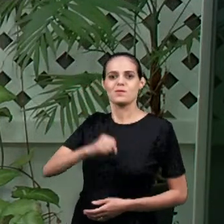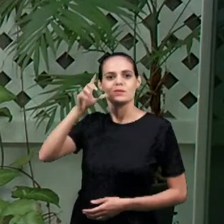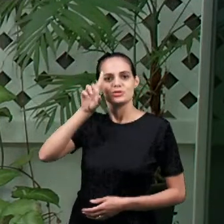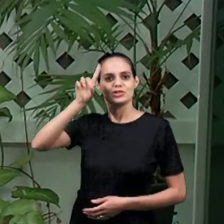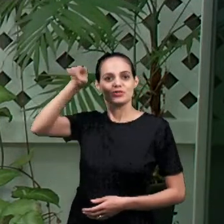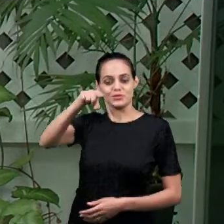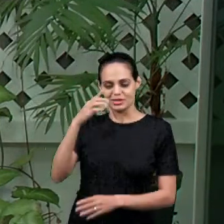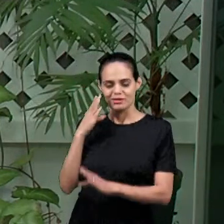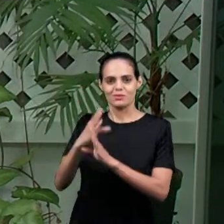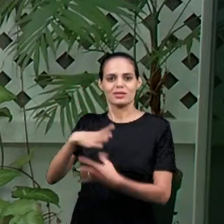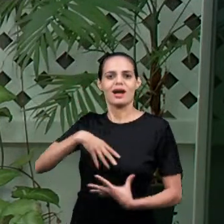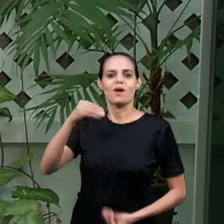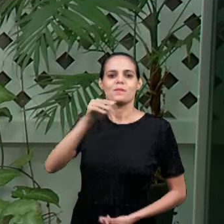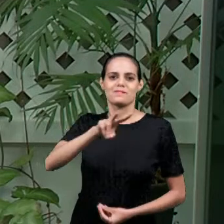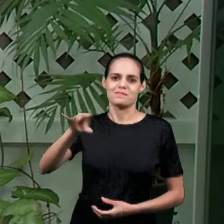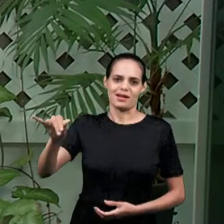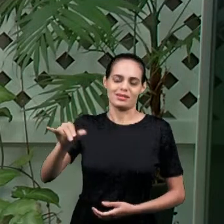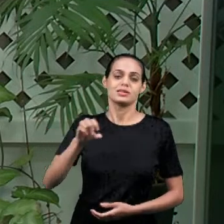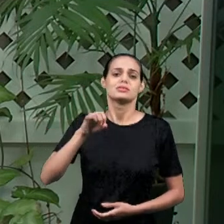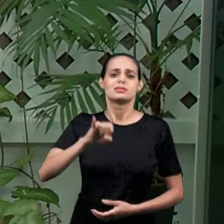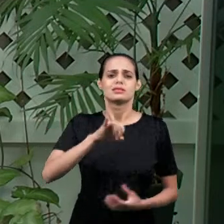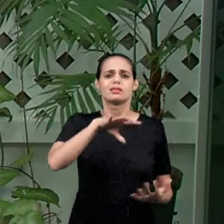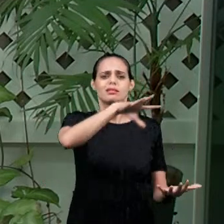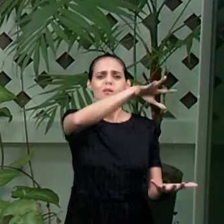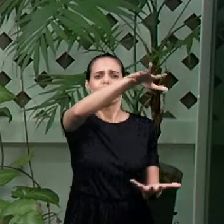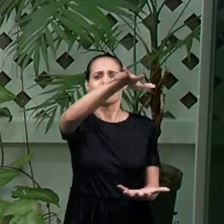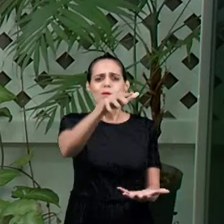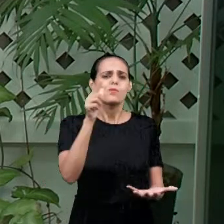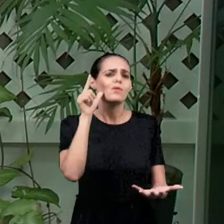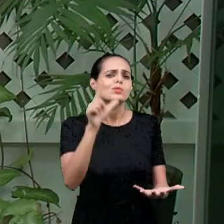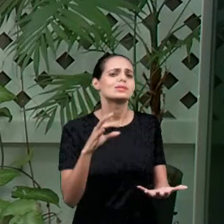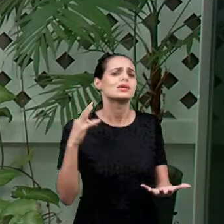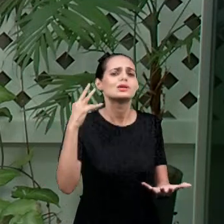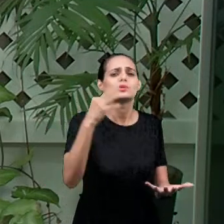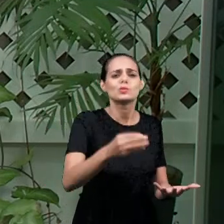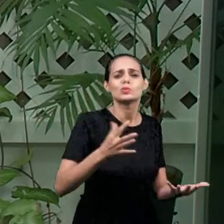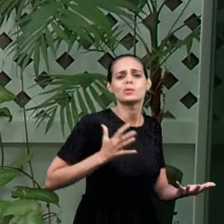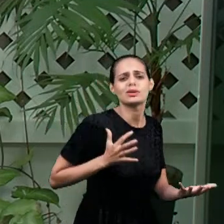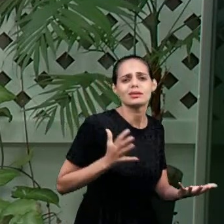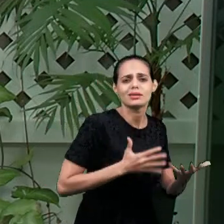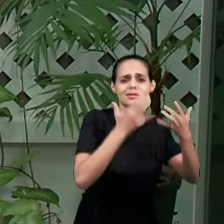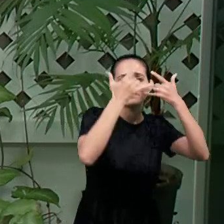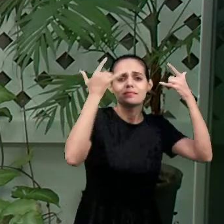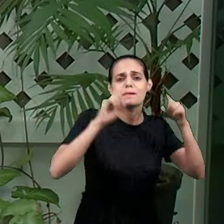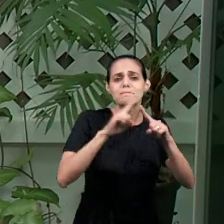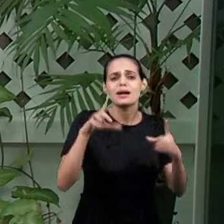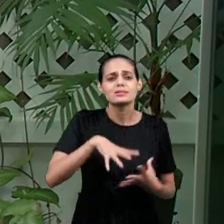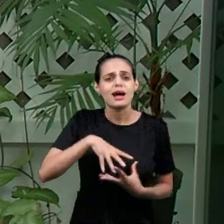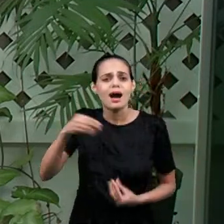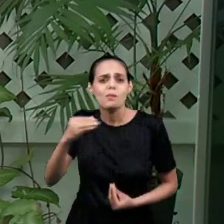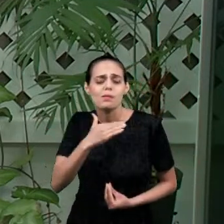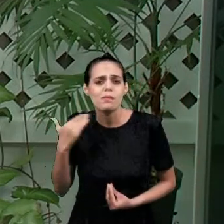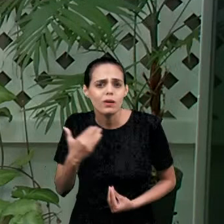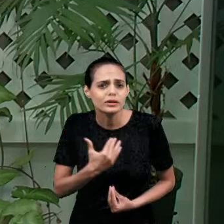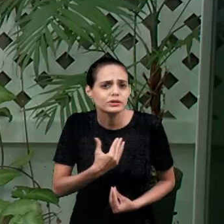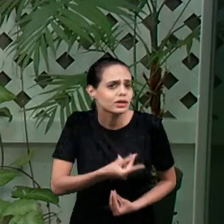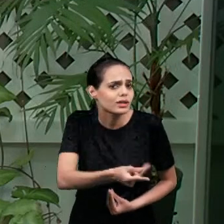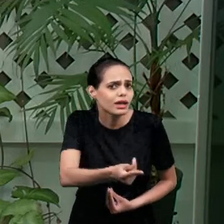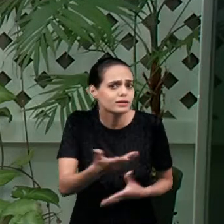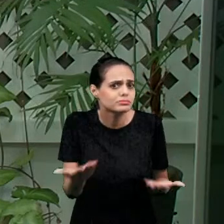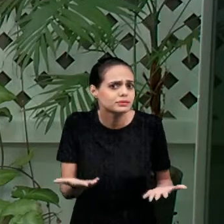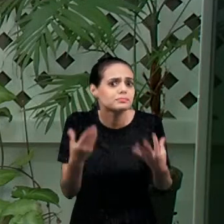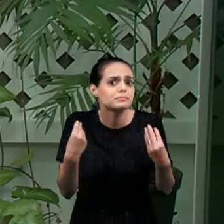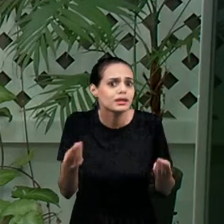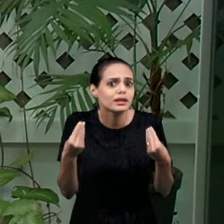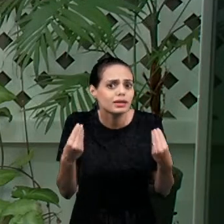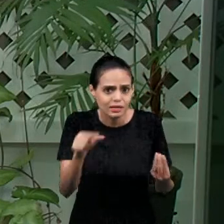homem ganhar o mundo inteiro e perder a sua alma? Estamos ganhando o mundo e ganhando a alma também. E a alma? Você está ganhando o